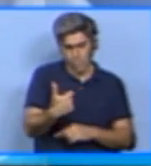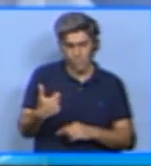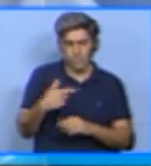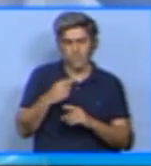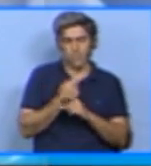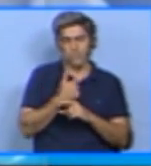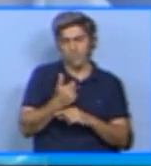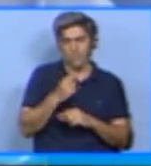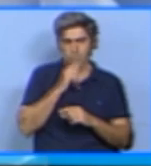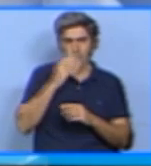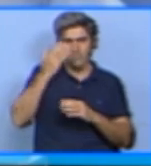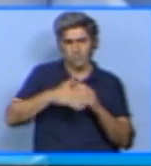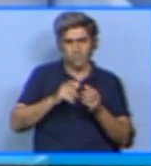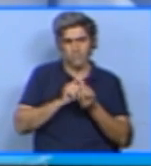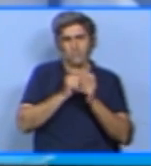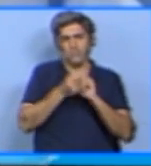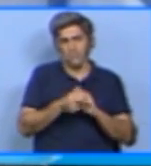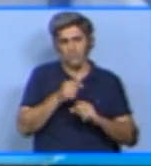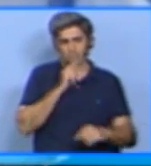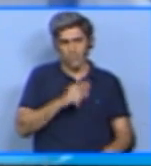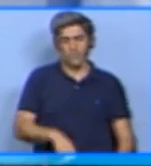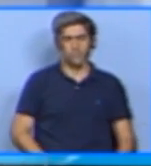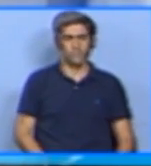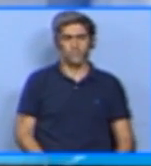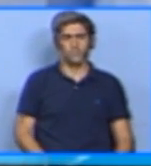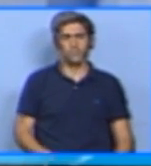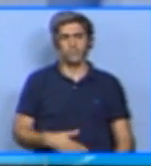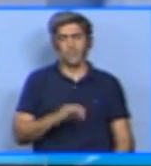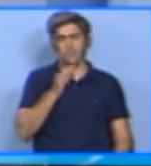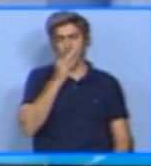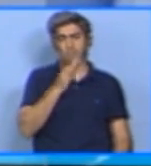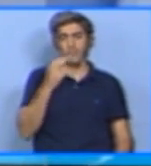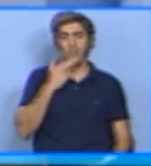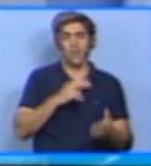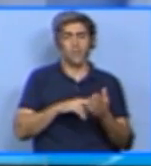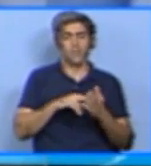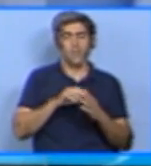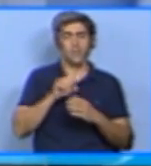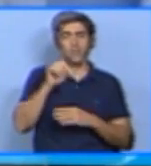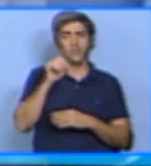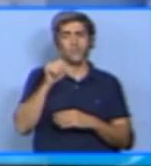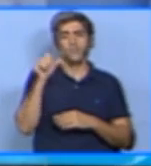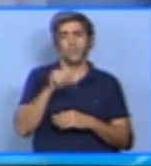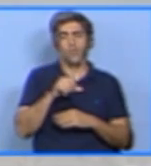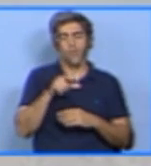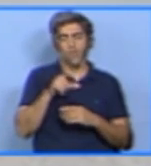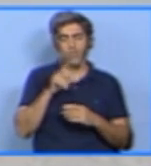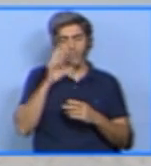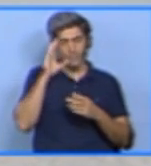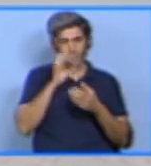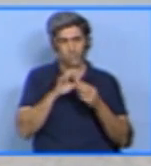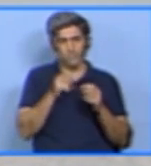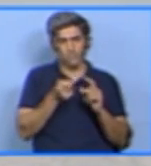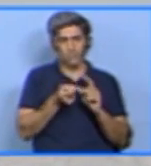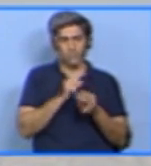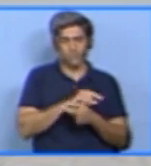se perverter. E a velha coisa de quanto mais magnífica é uma realidade, pior é a sua perversão.